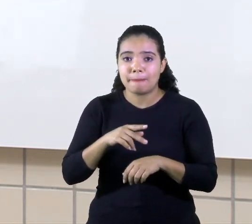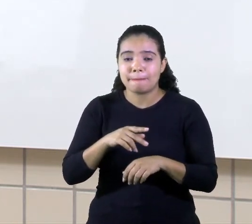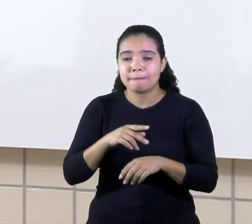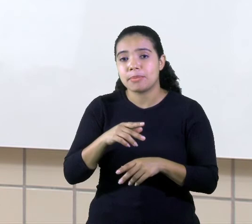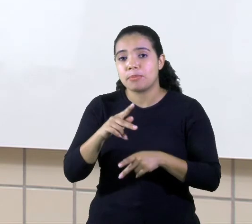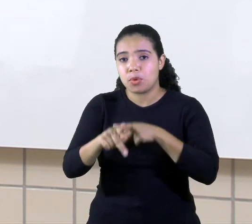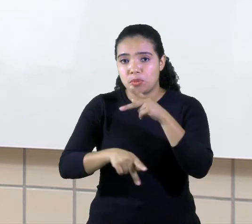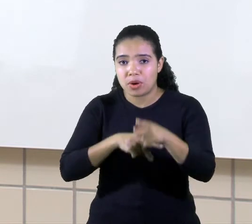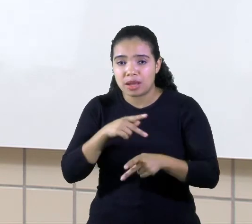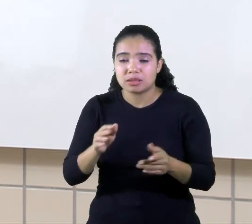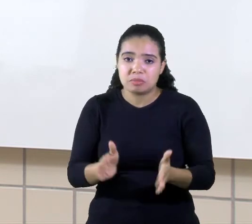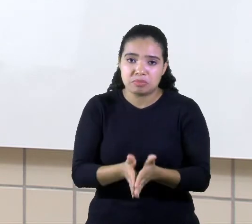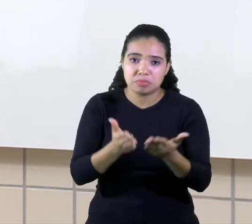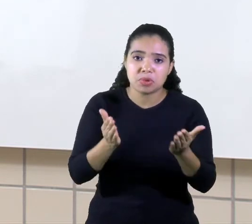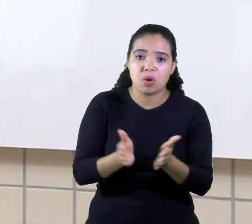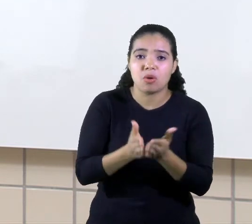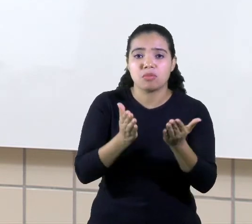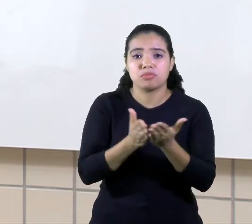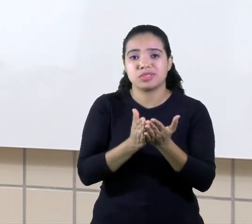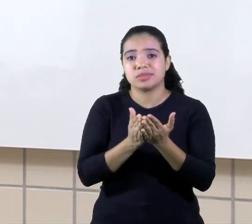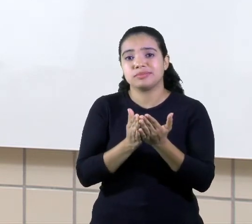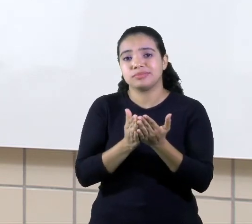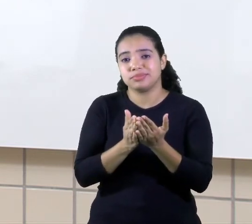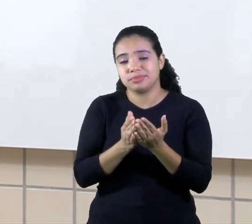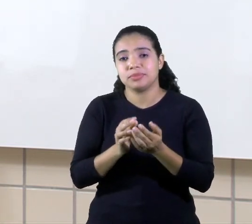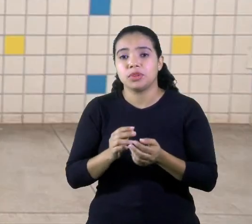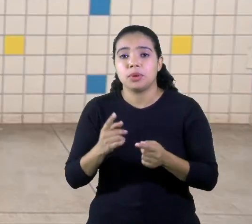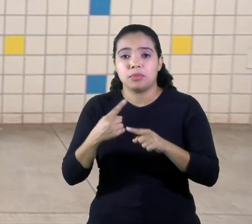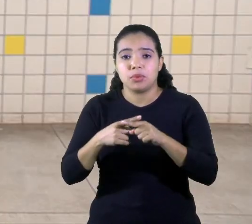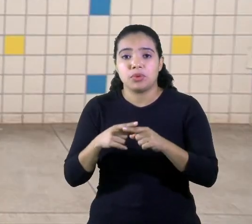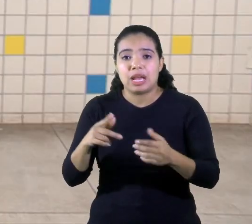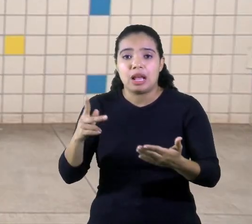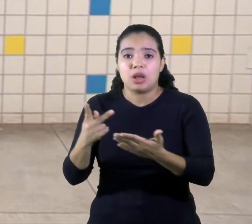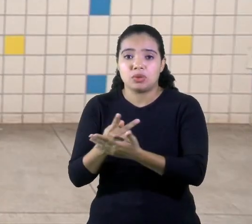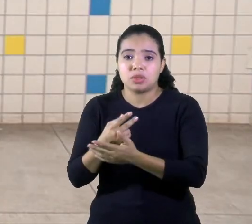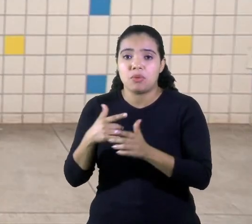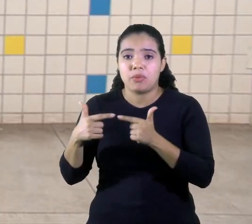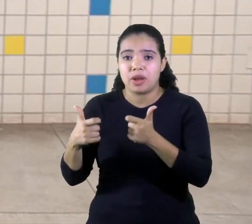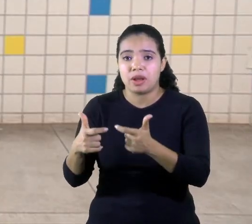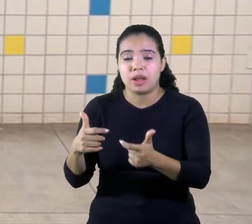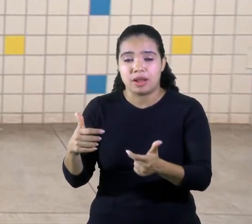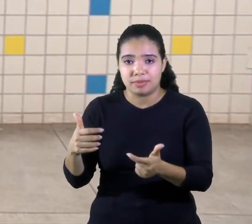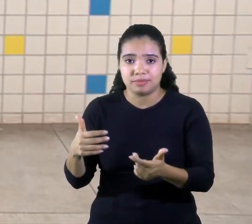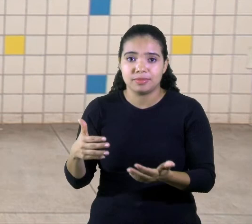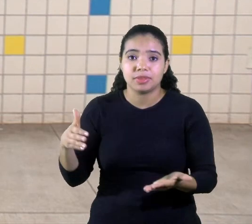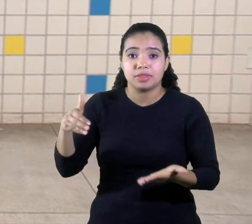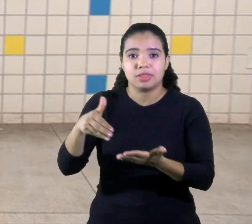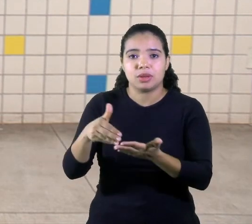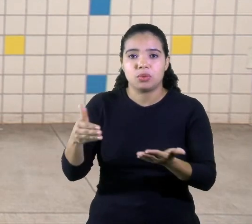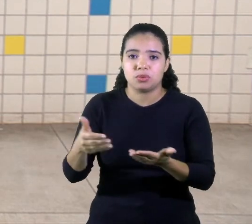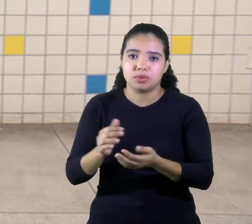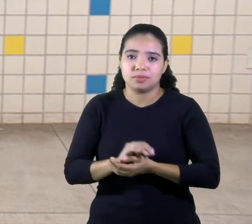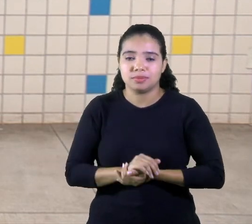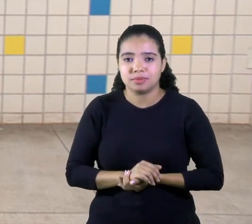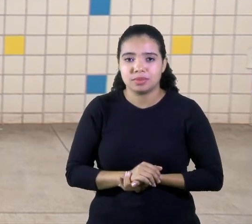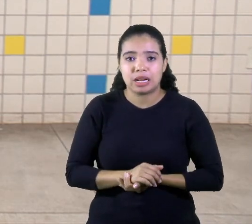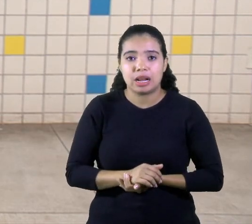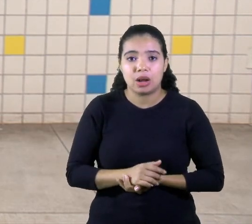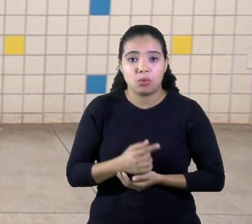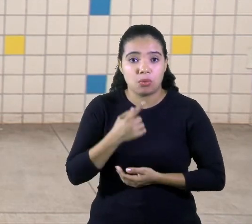carente, provocada pela guerra. Uma curiosidade, já no final da